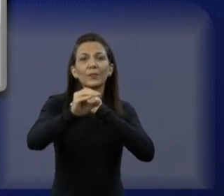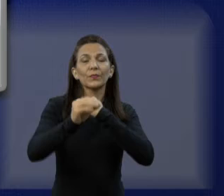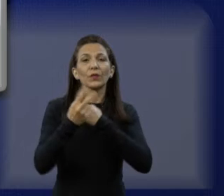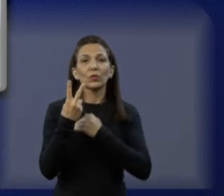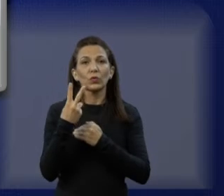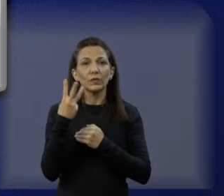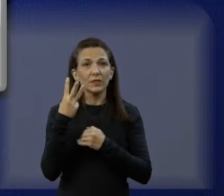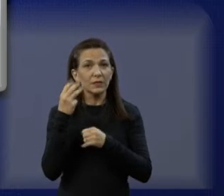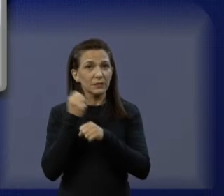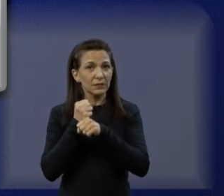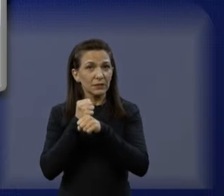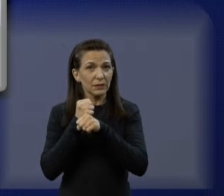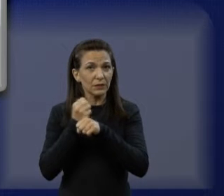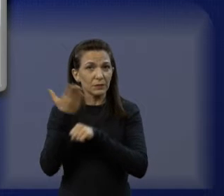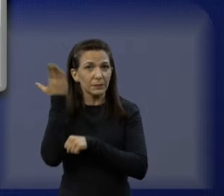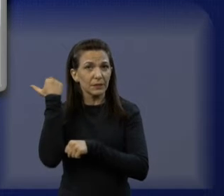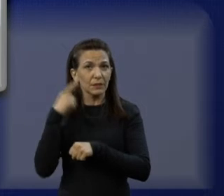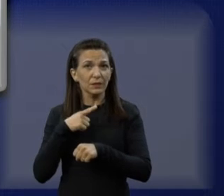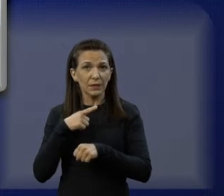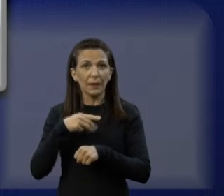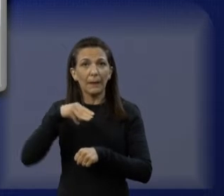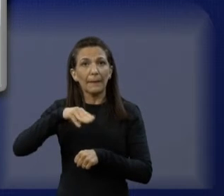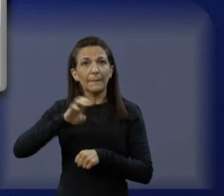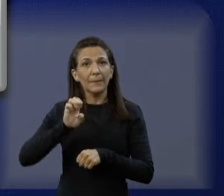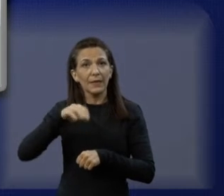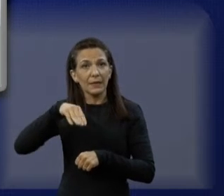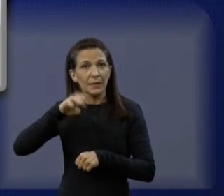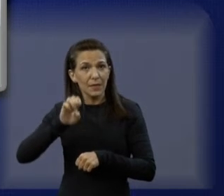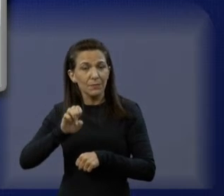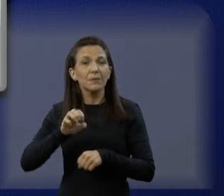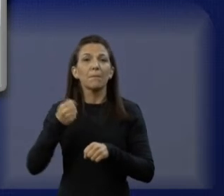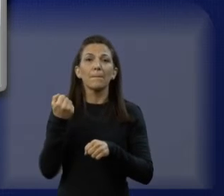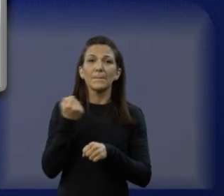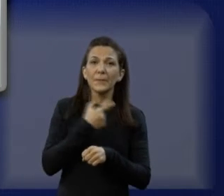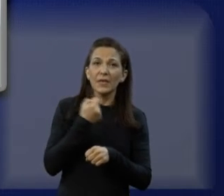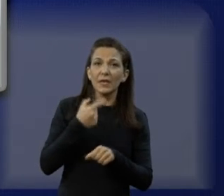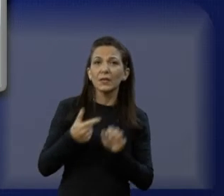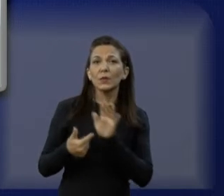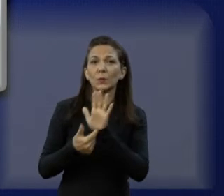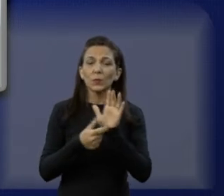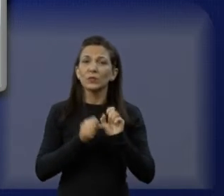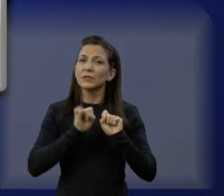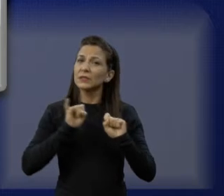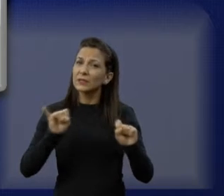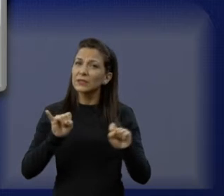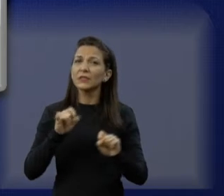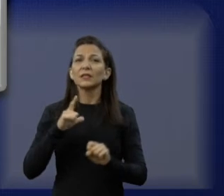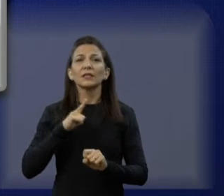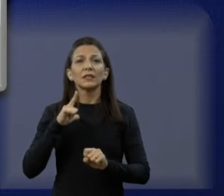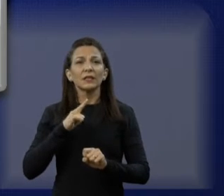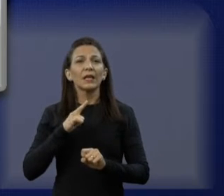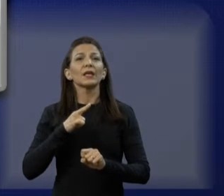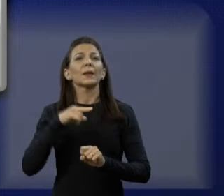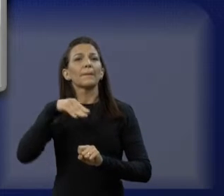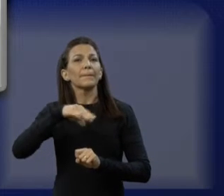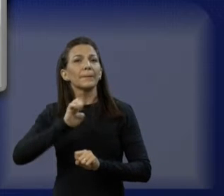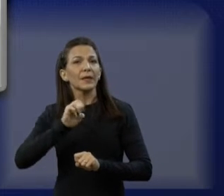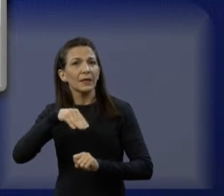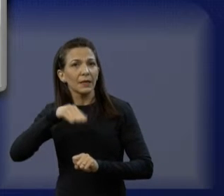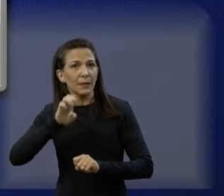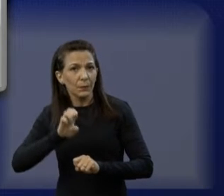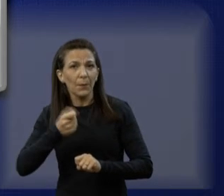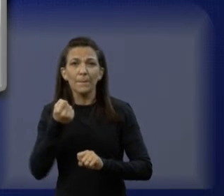23 anos atrás com memes que as pessoas me mandam e eu peço para você que está me ouvindo se você receber um e me mande para gente que a gente vai colocar aqui